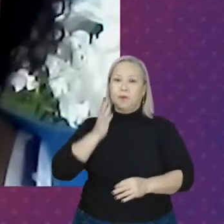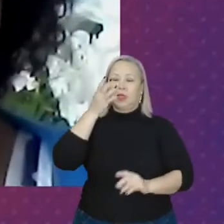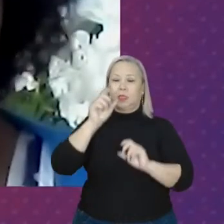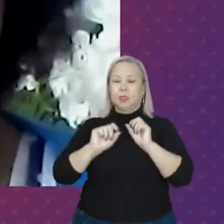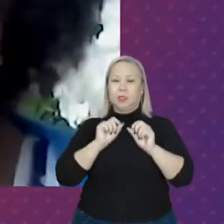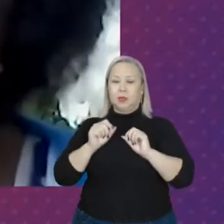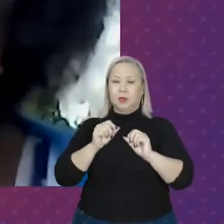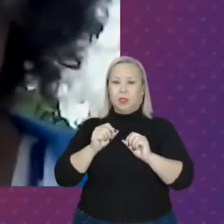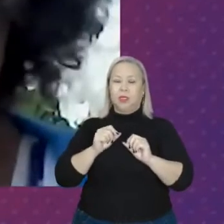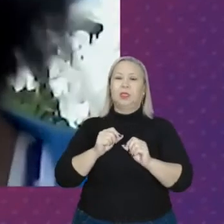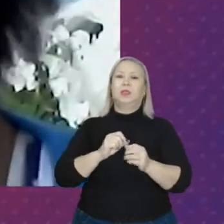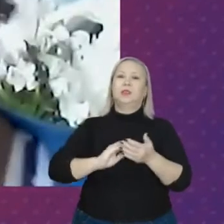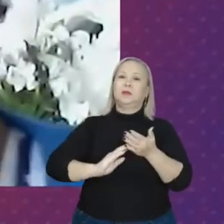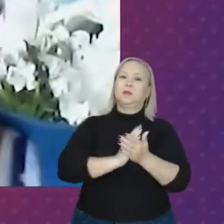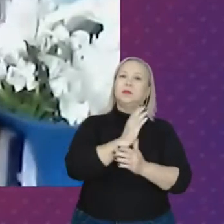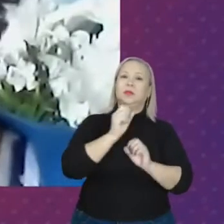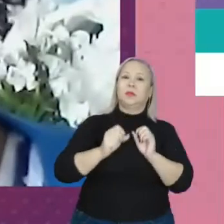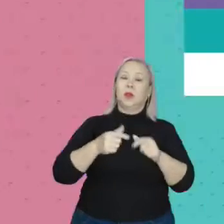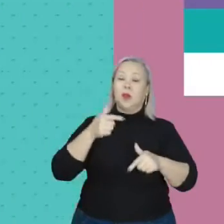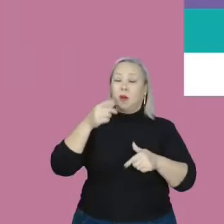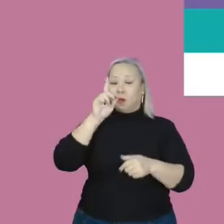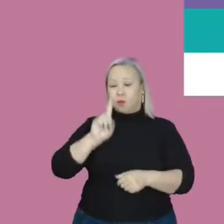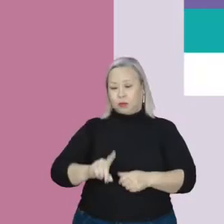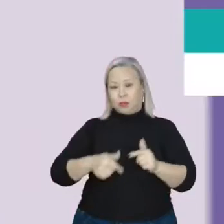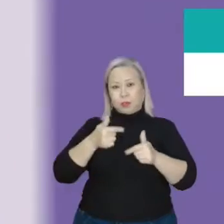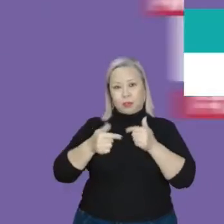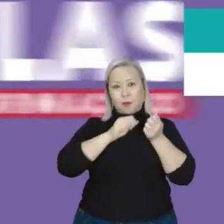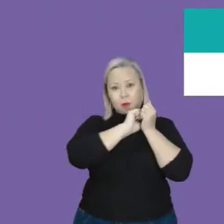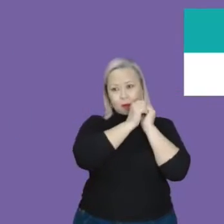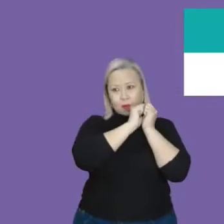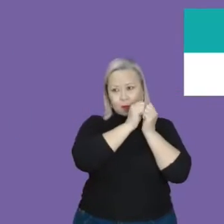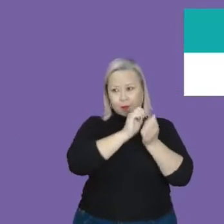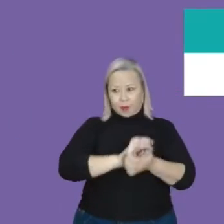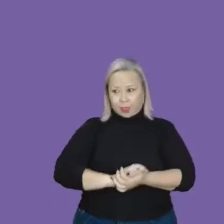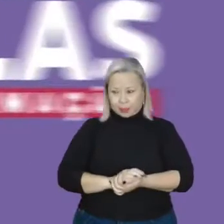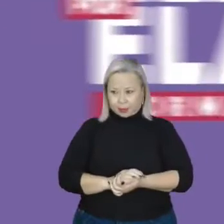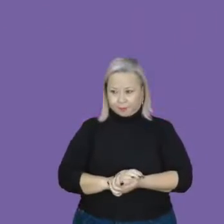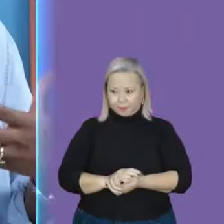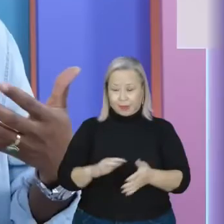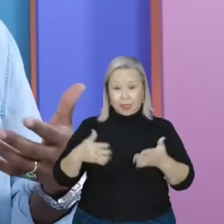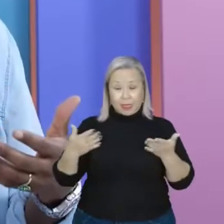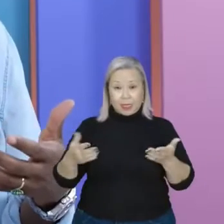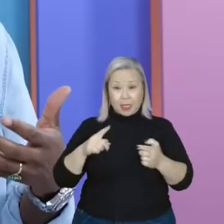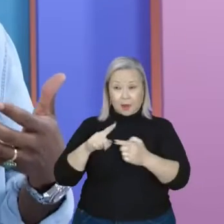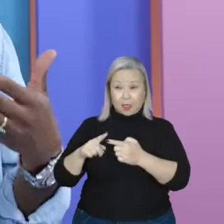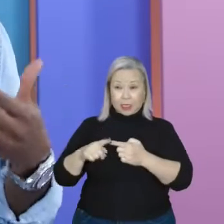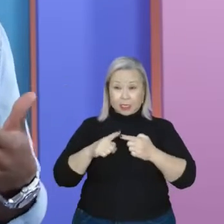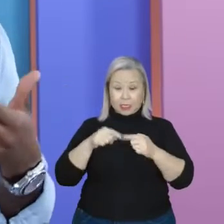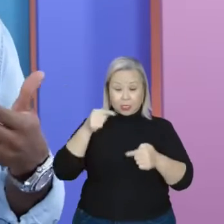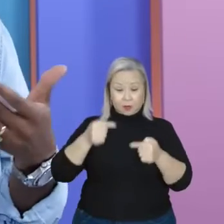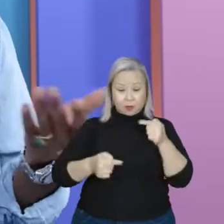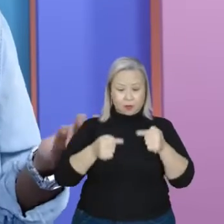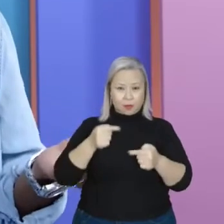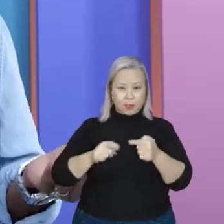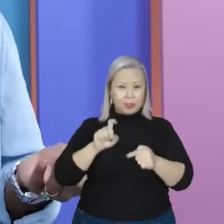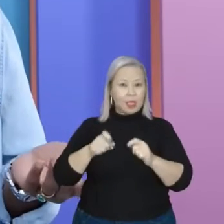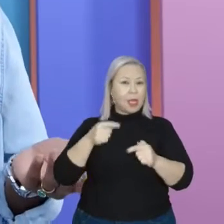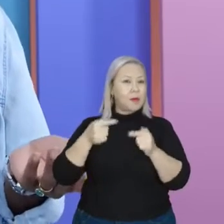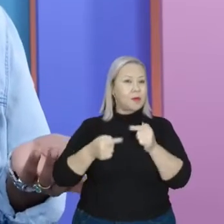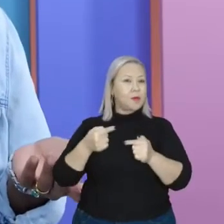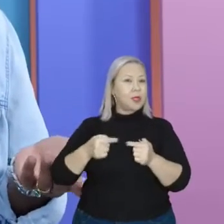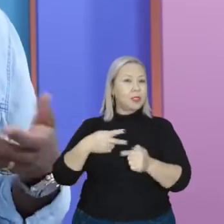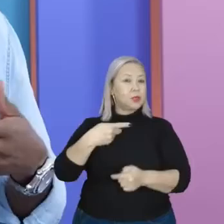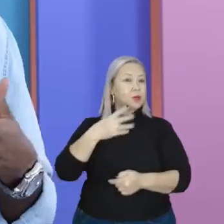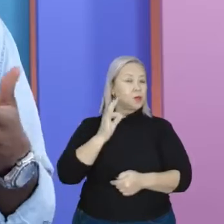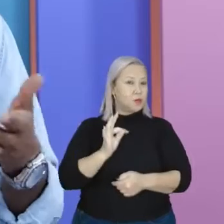ali o direito das trabalhadoras domésticas. Então, esse tipo de política é a política do Partido